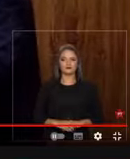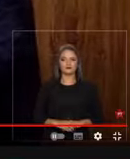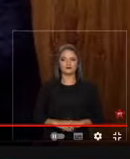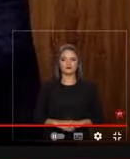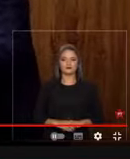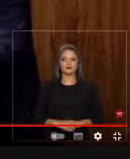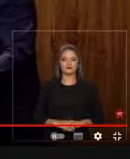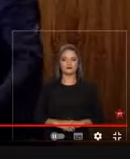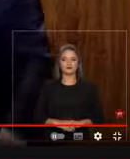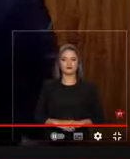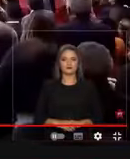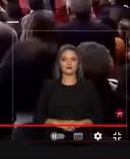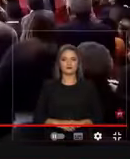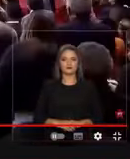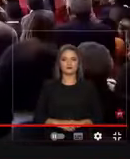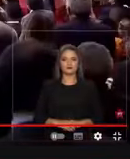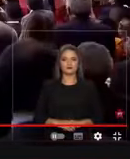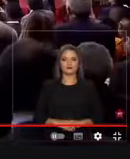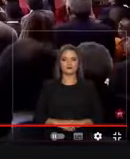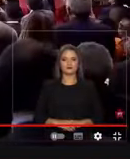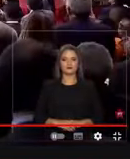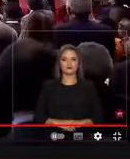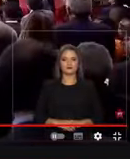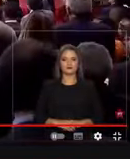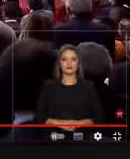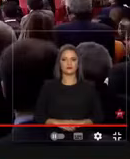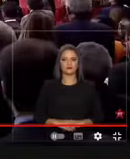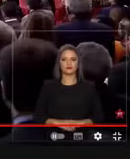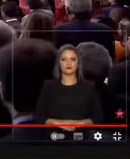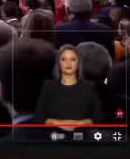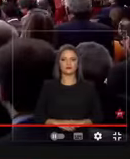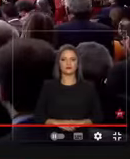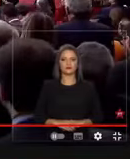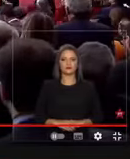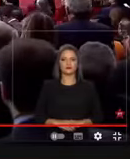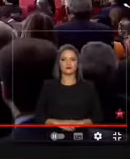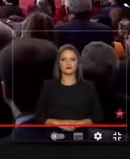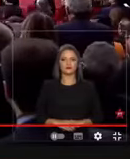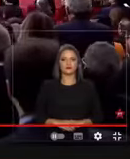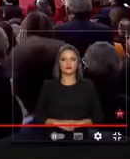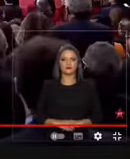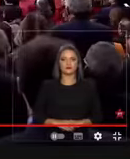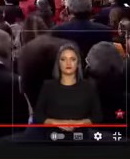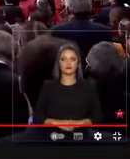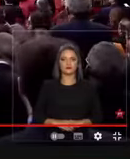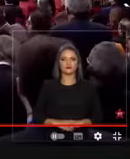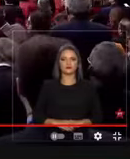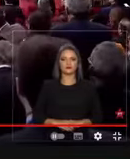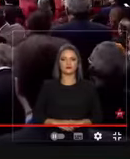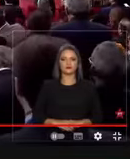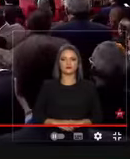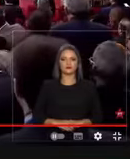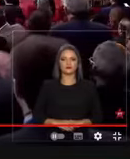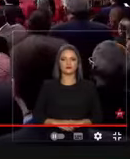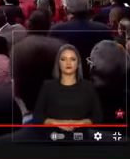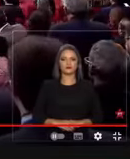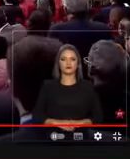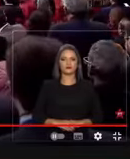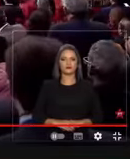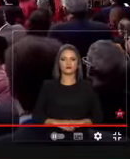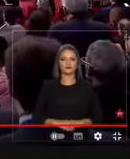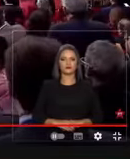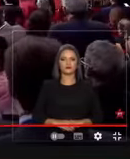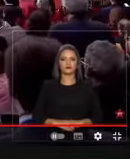como o presidente Luiz Inácio da Silva, a ser empossado no dia 1º de janeiro de 2023.